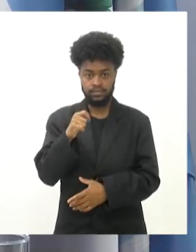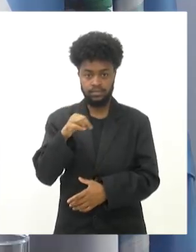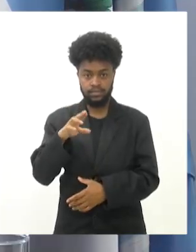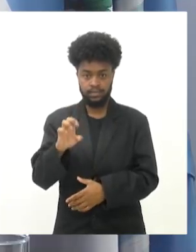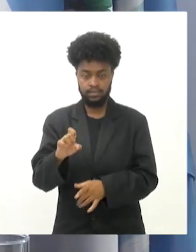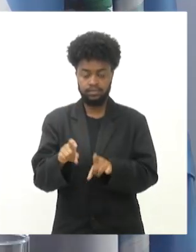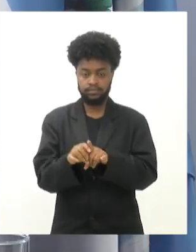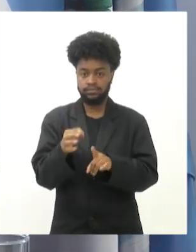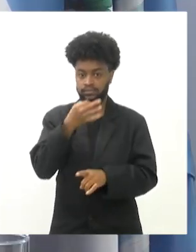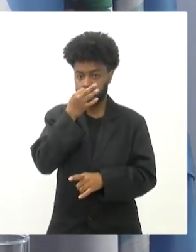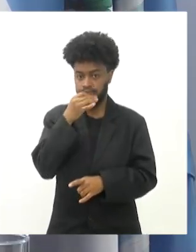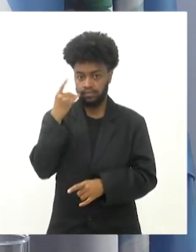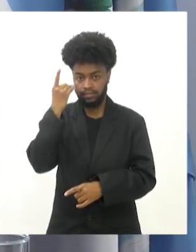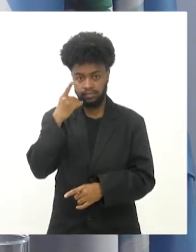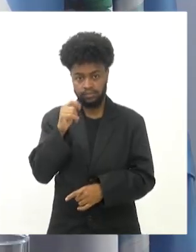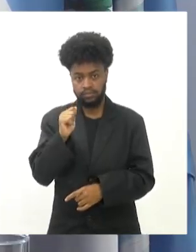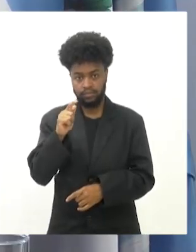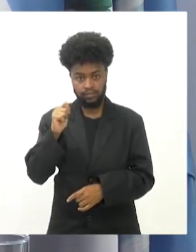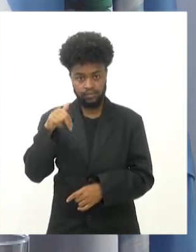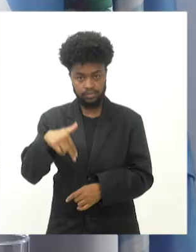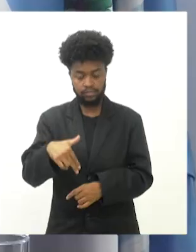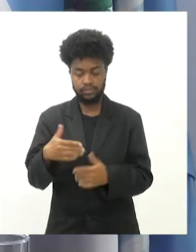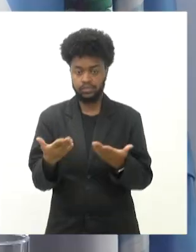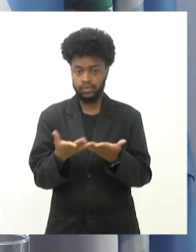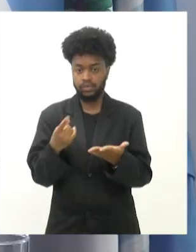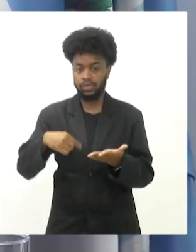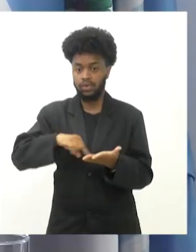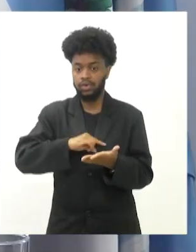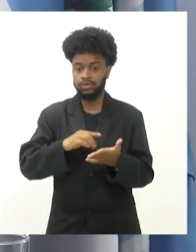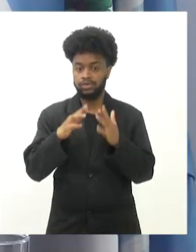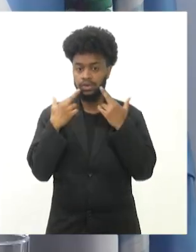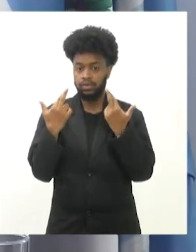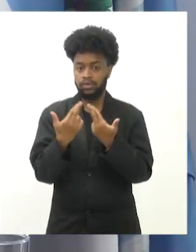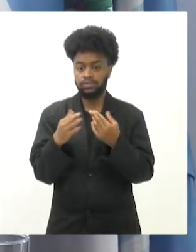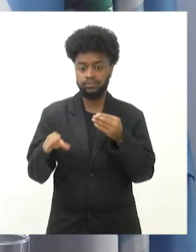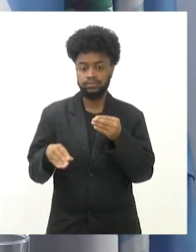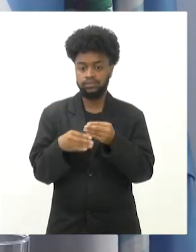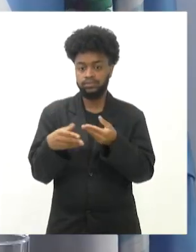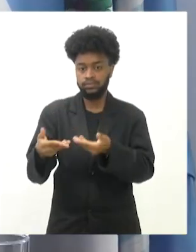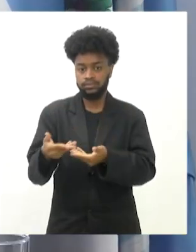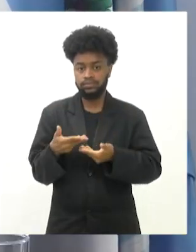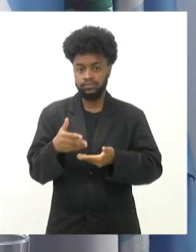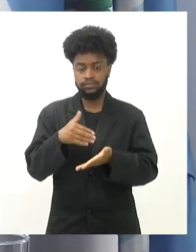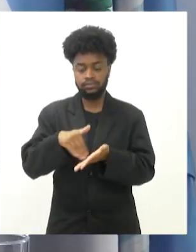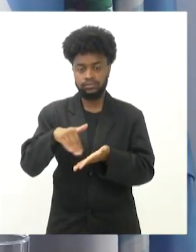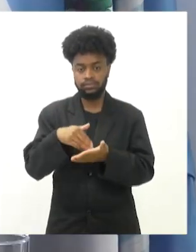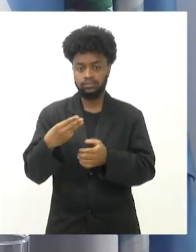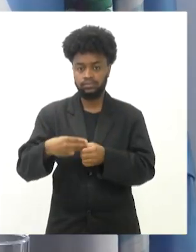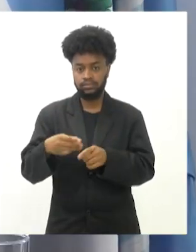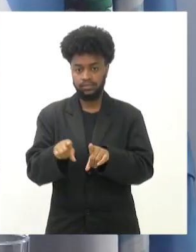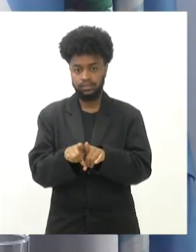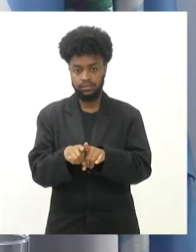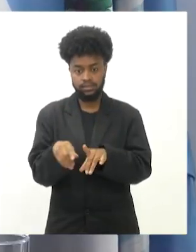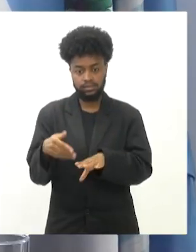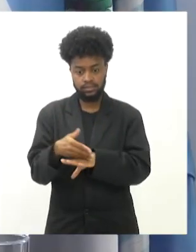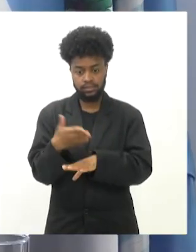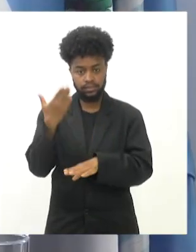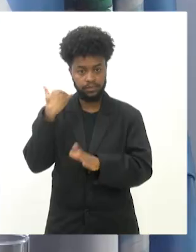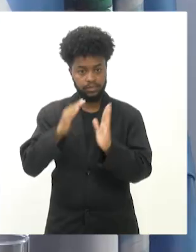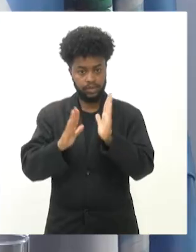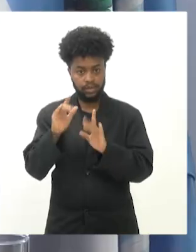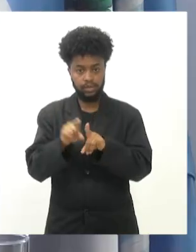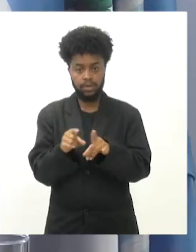sugestão do deputado Alan Lopes também, que nós possamos, nessa oitiva, incluir os secretários municipais também da época e